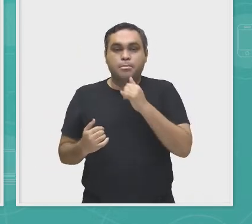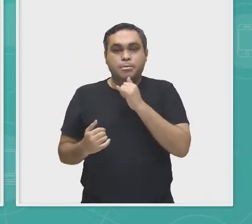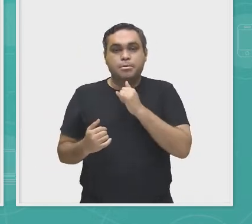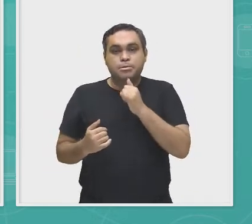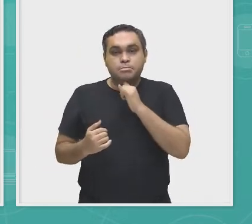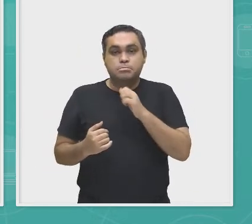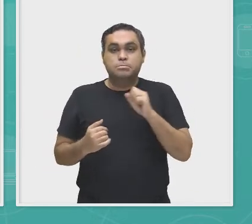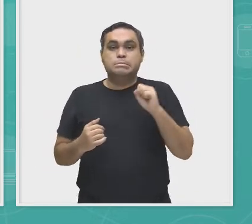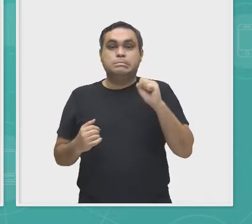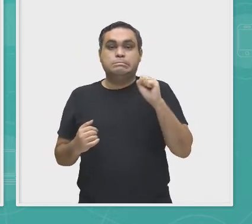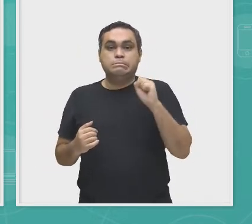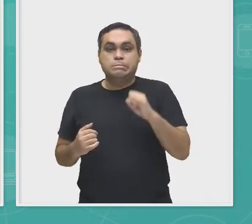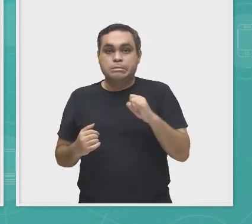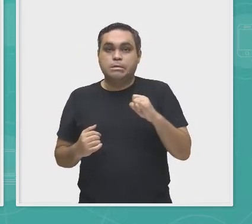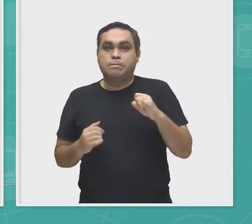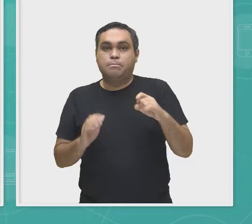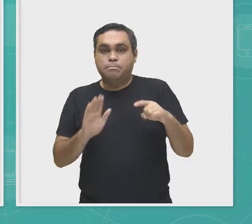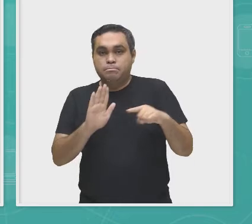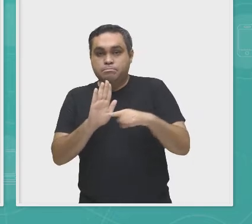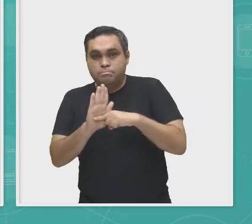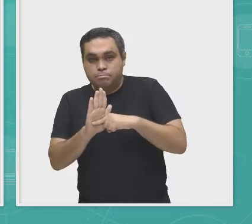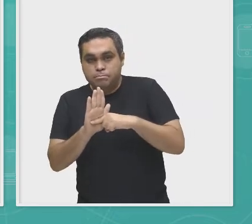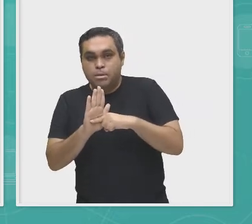positivo. Correto?